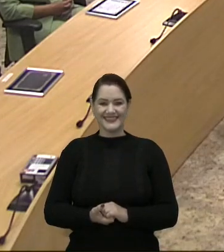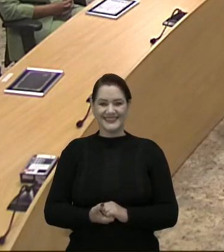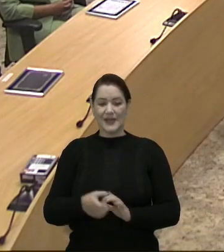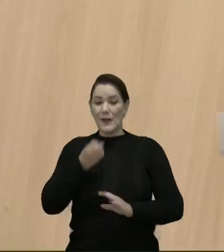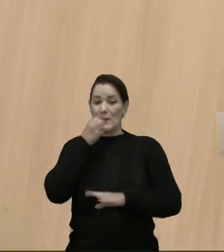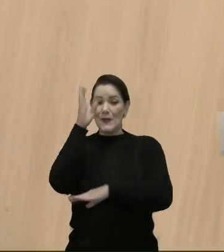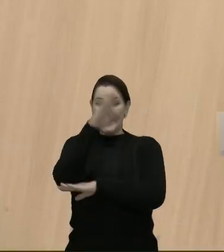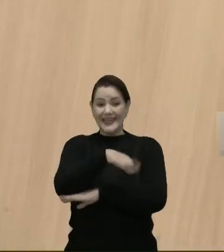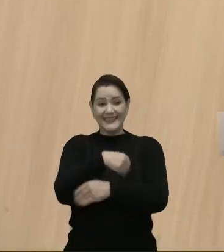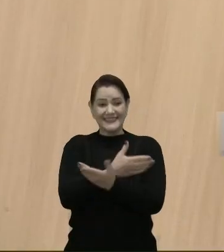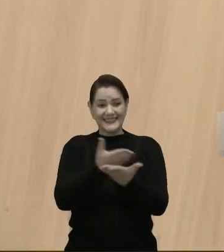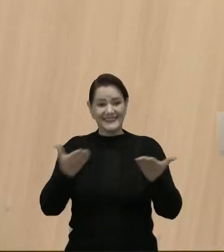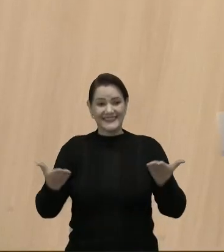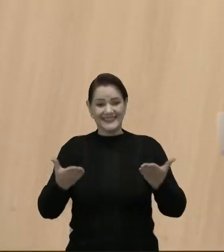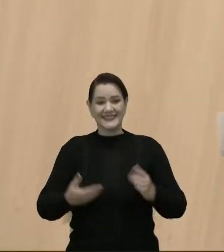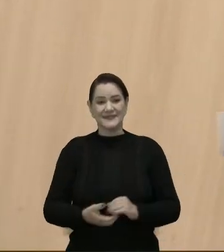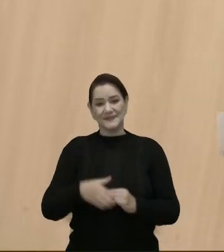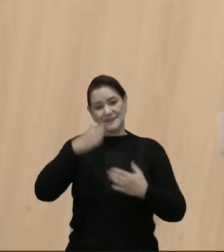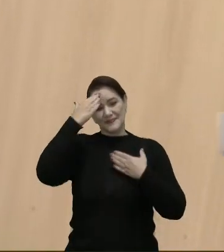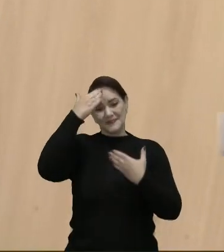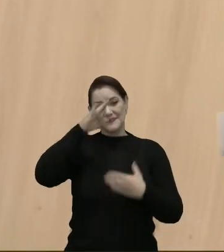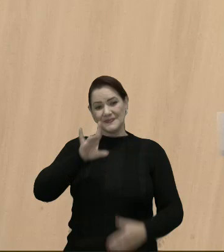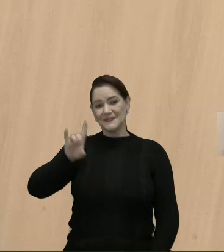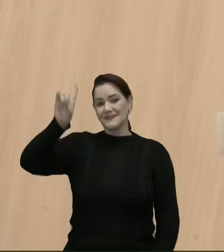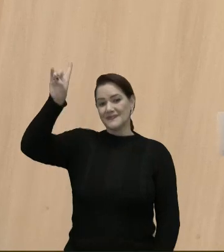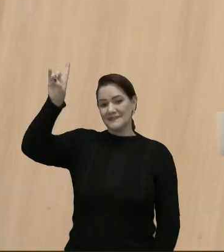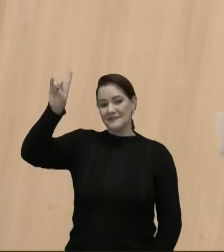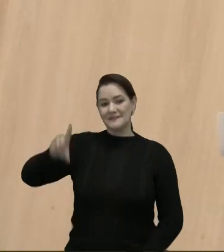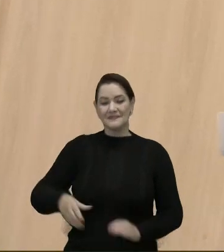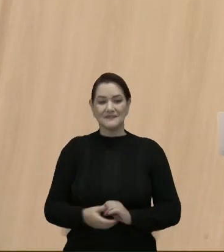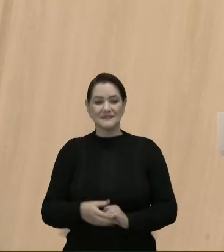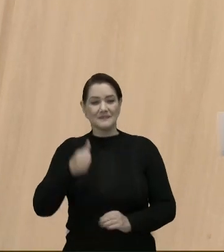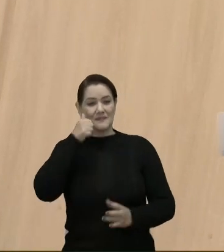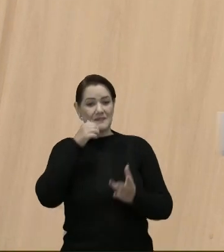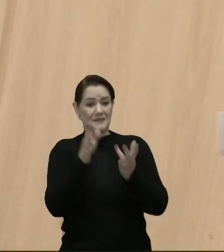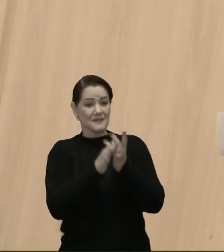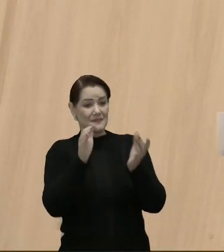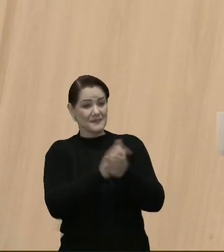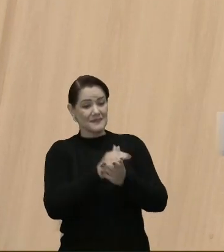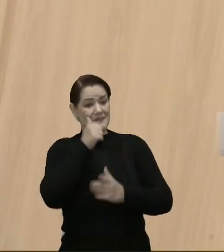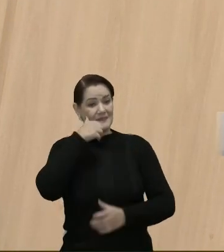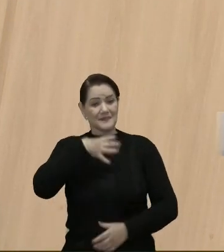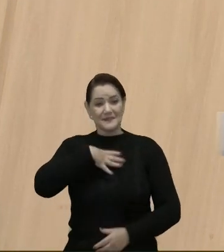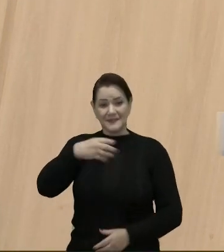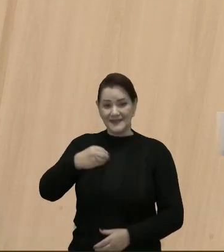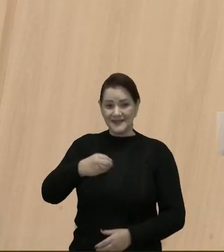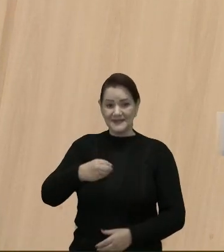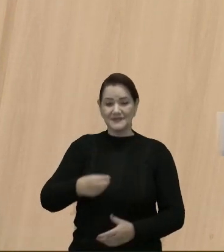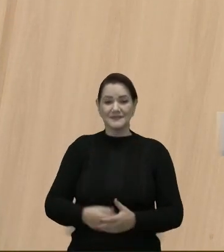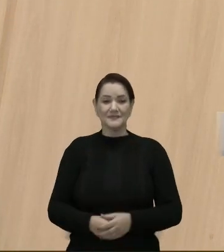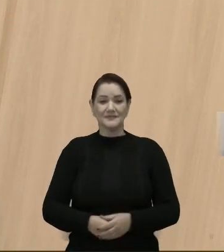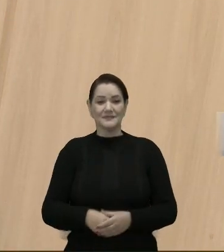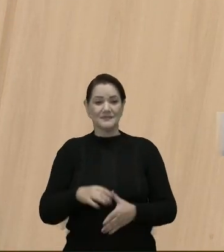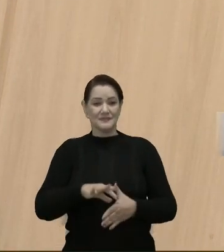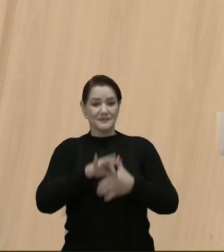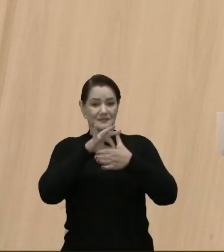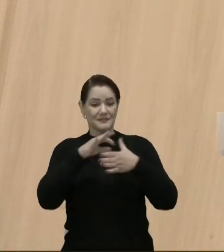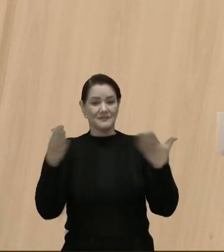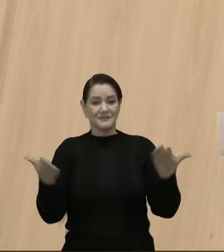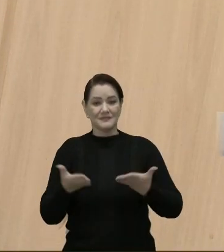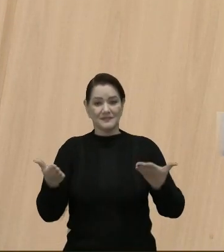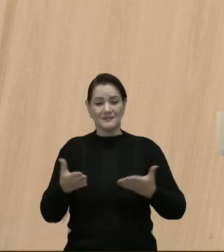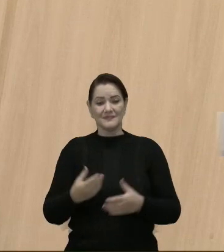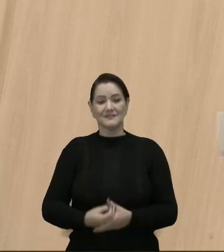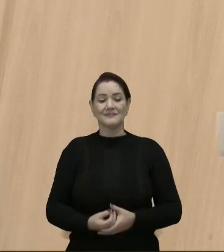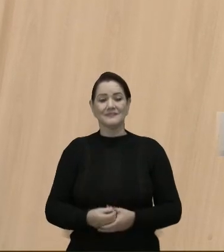Boa tarde a todos. Queria agradecer a Deus, a minha esposa, minha filha. A minha patroa ter dado a oportunidade de